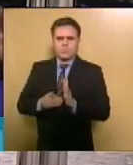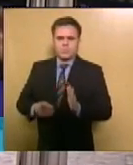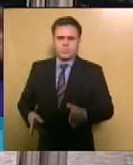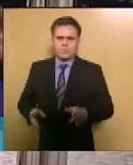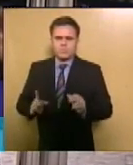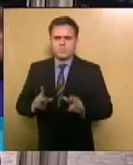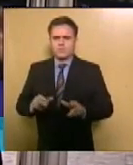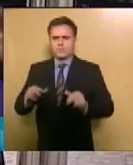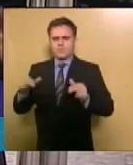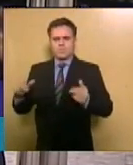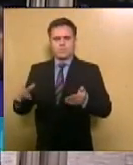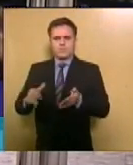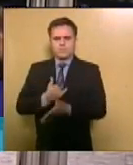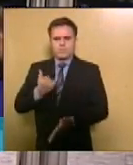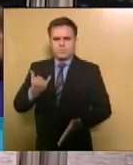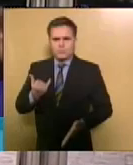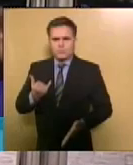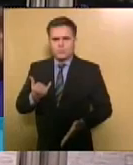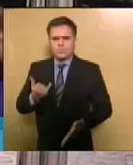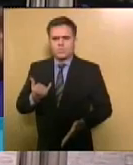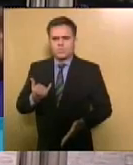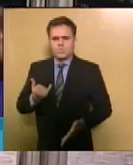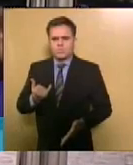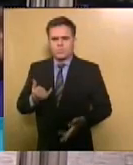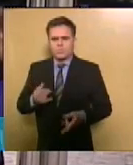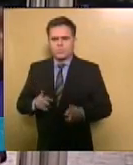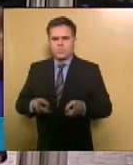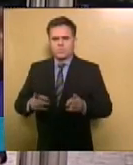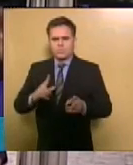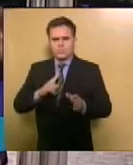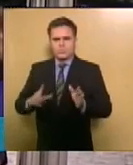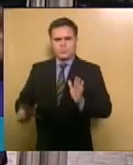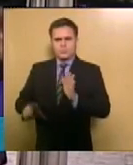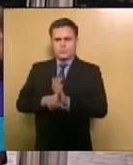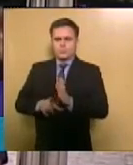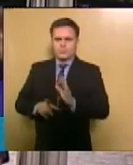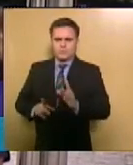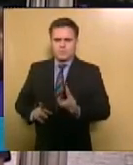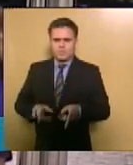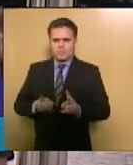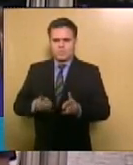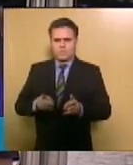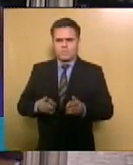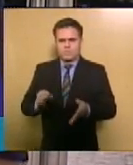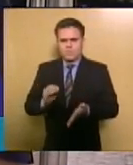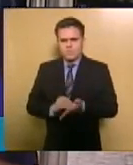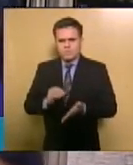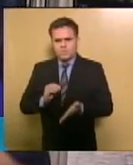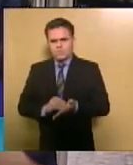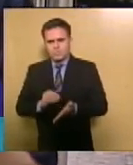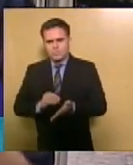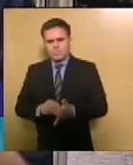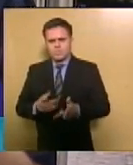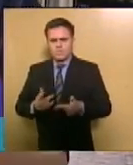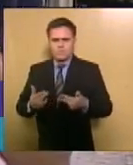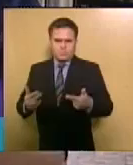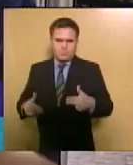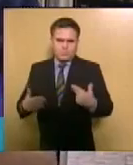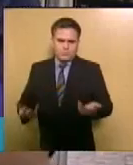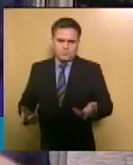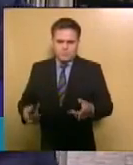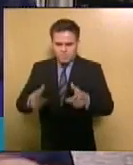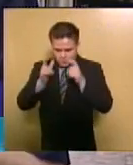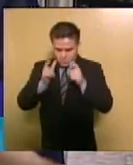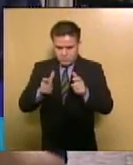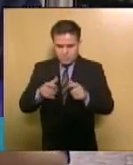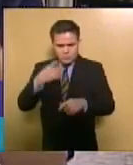nunca foi assinado não foi instituído e que é falta apenas de de interesse